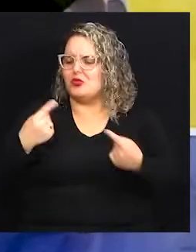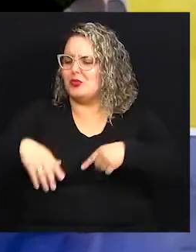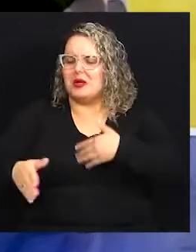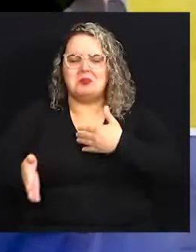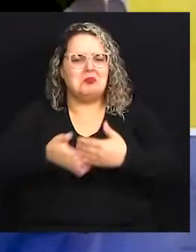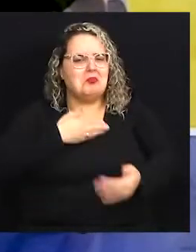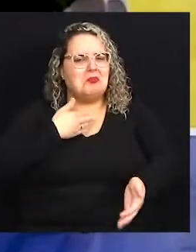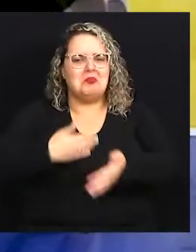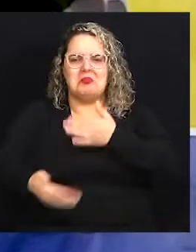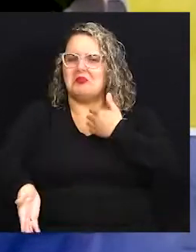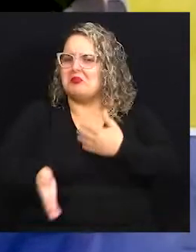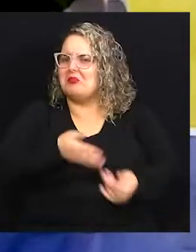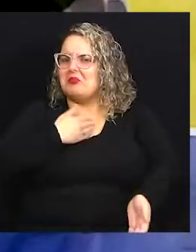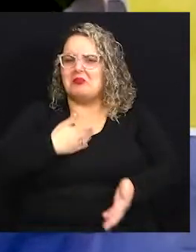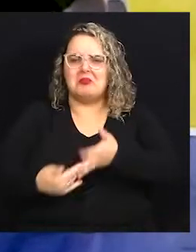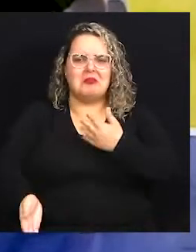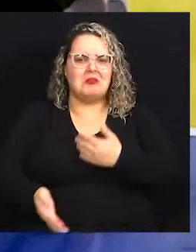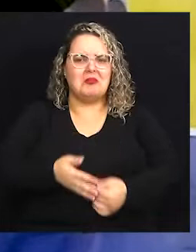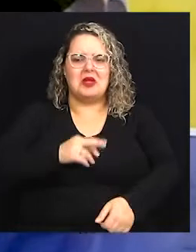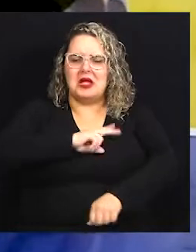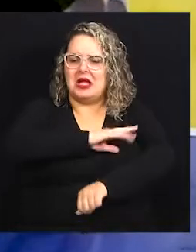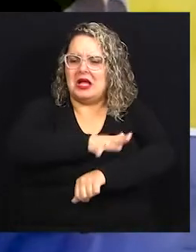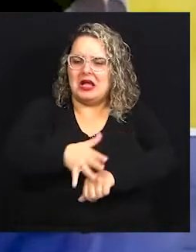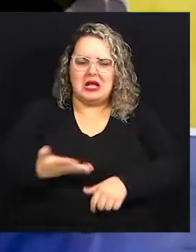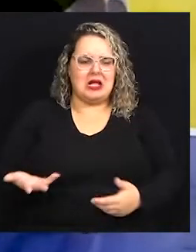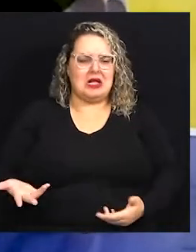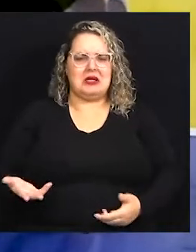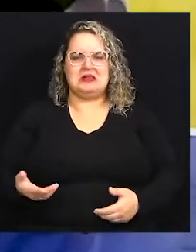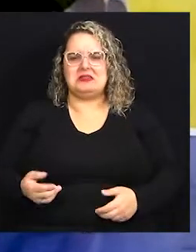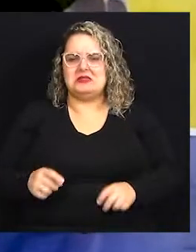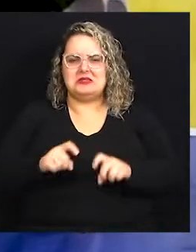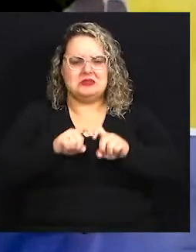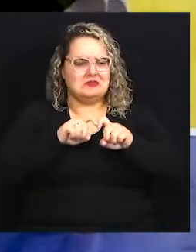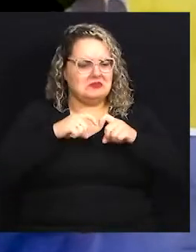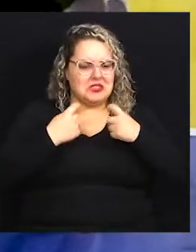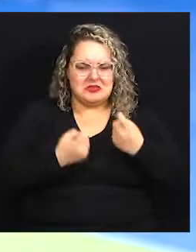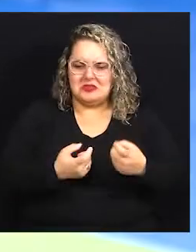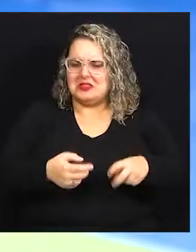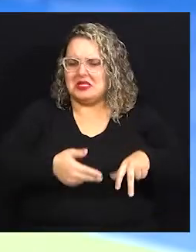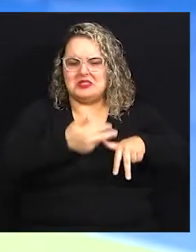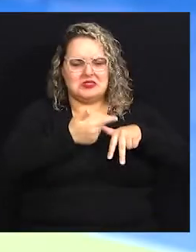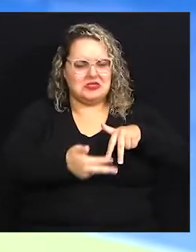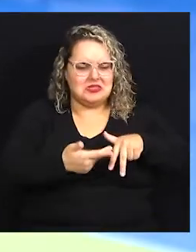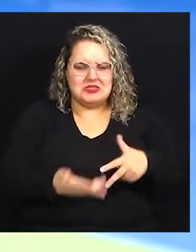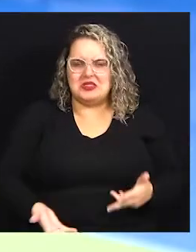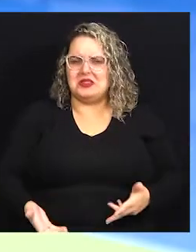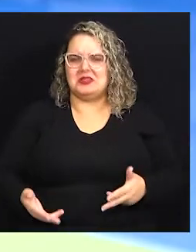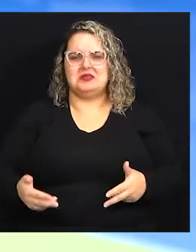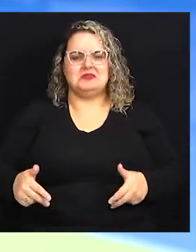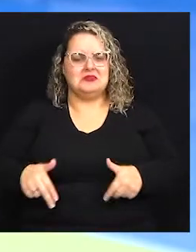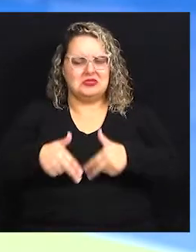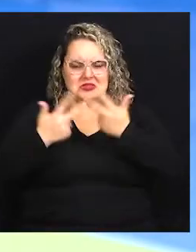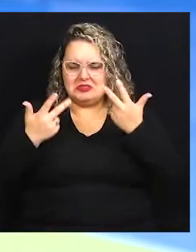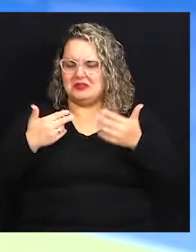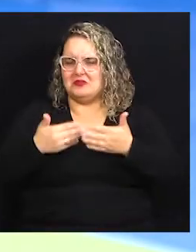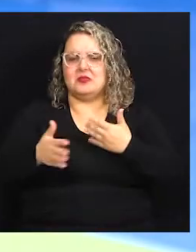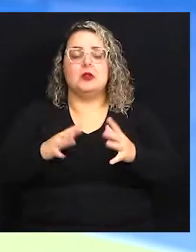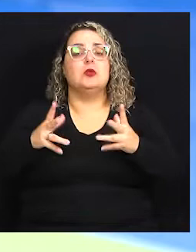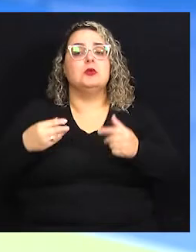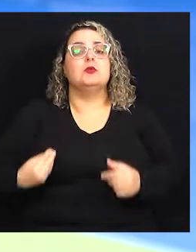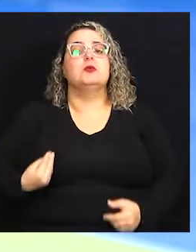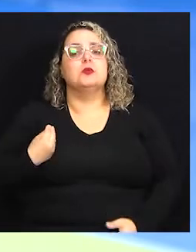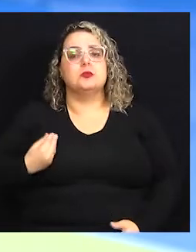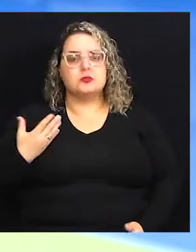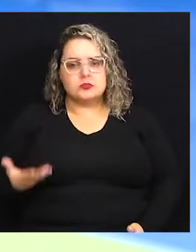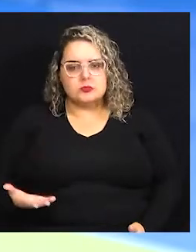que seja, cor, raça, sexo, gênero, o que for. Se está todos aqui para viver, foi feito para